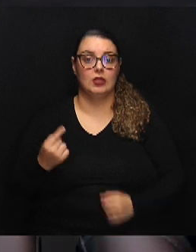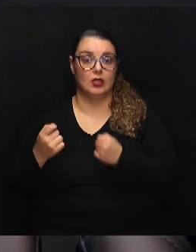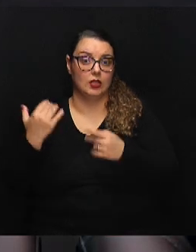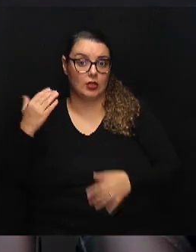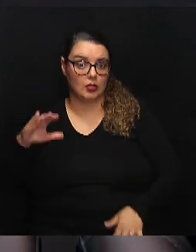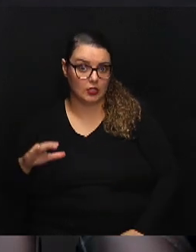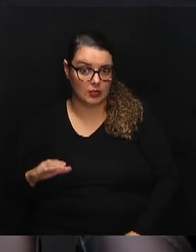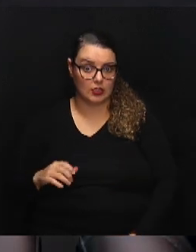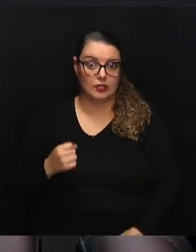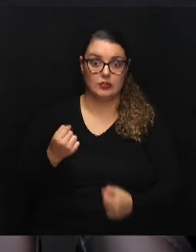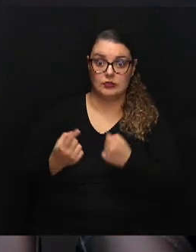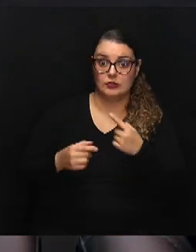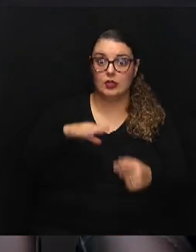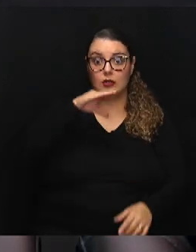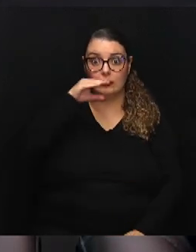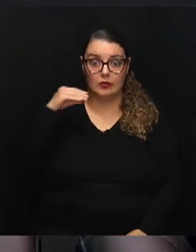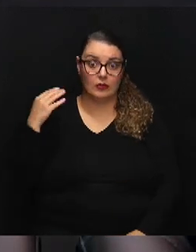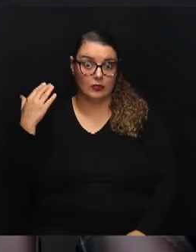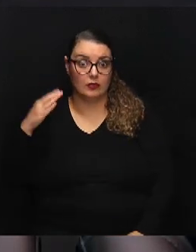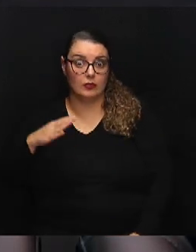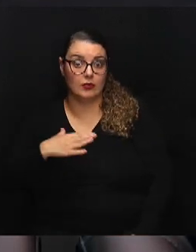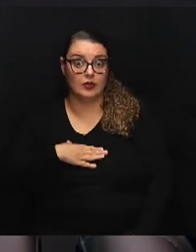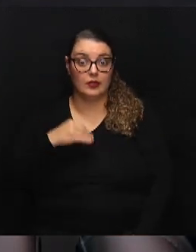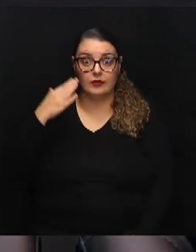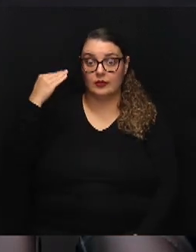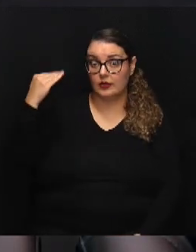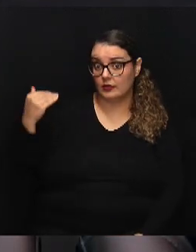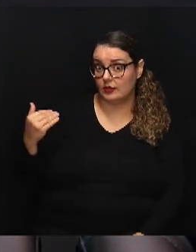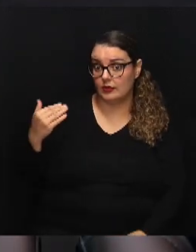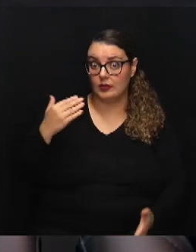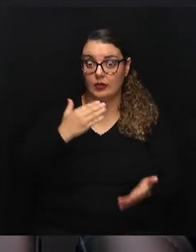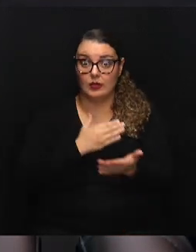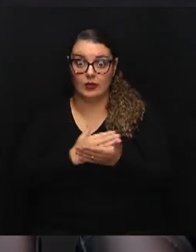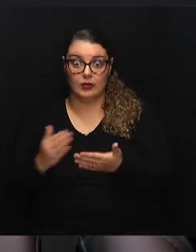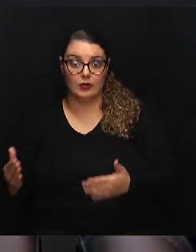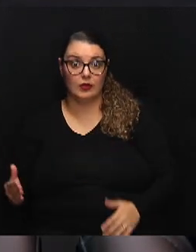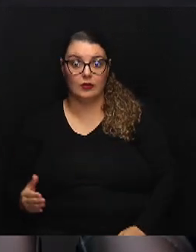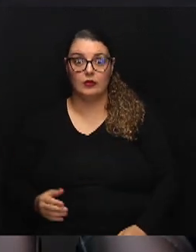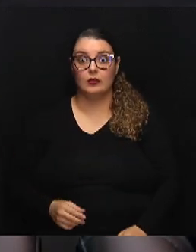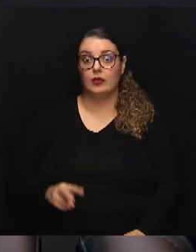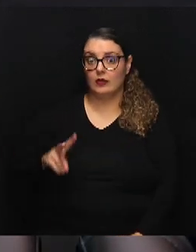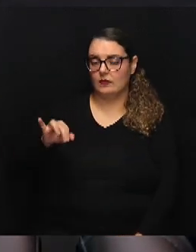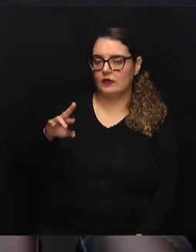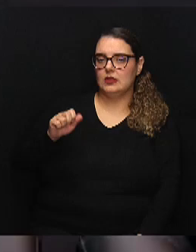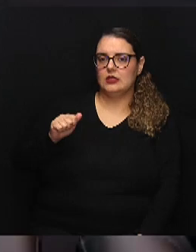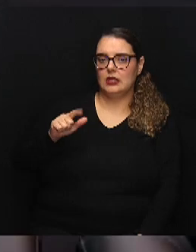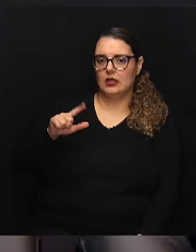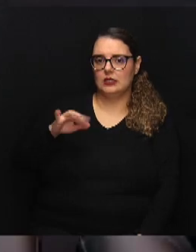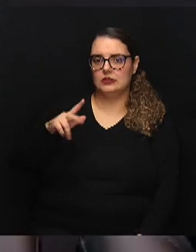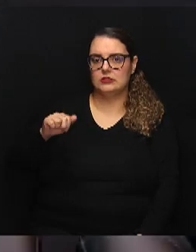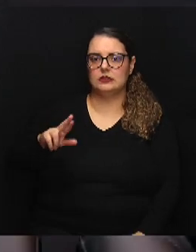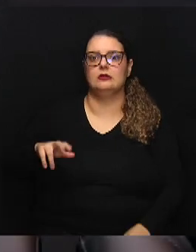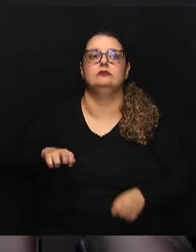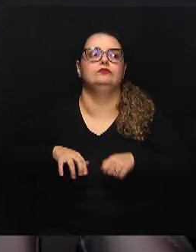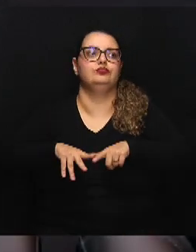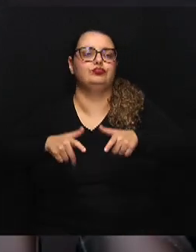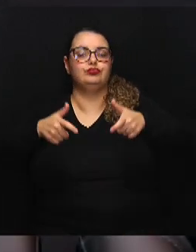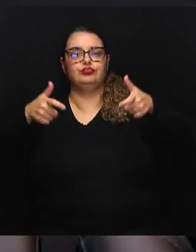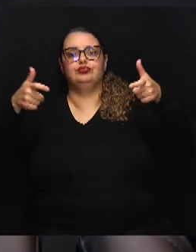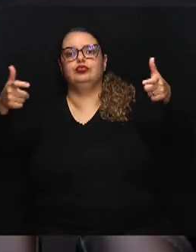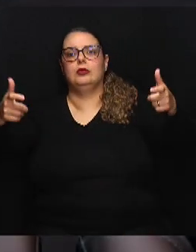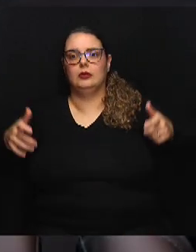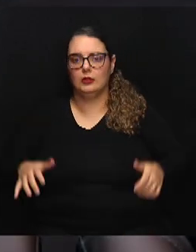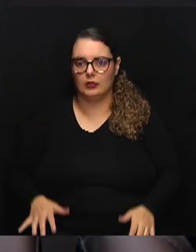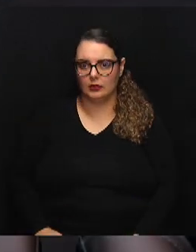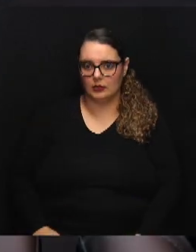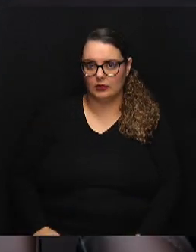de uns adolescentes aí, filhos de famosos, que começou a viralizar e tomou uma proporção gigantesca.